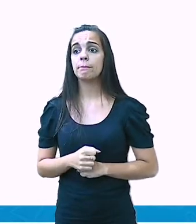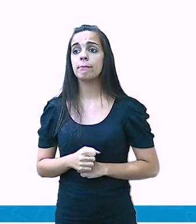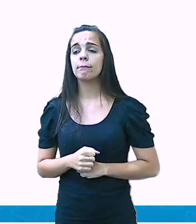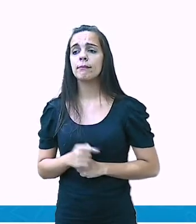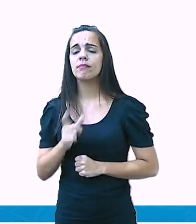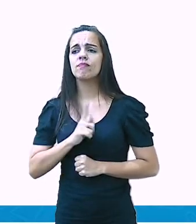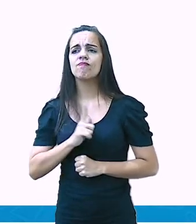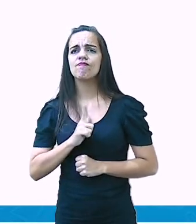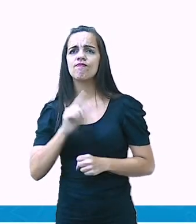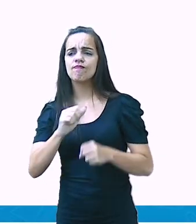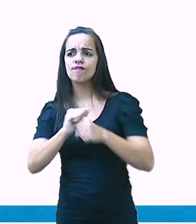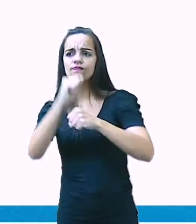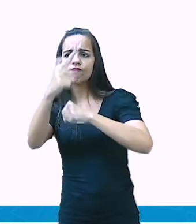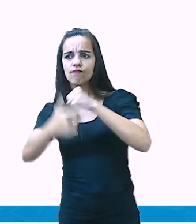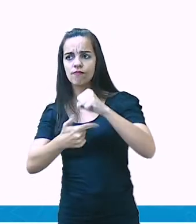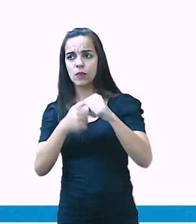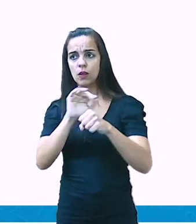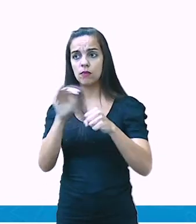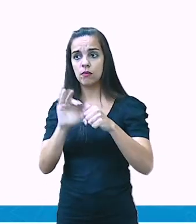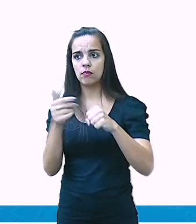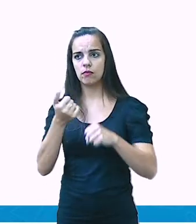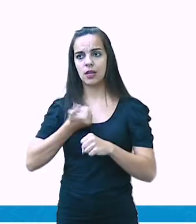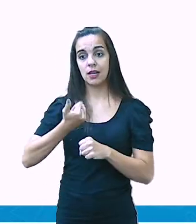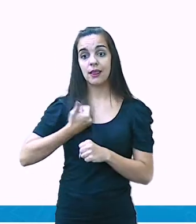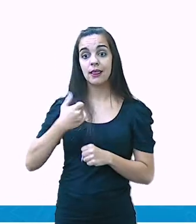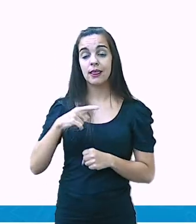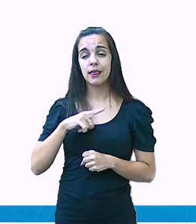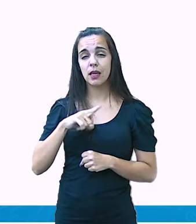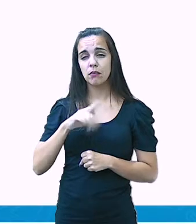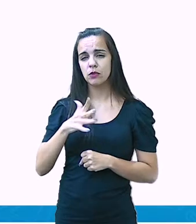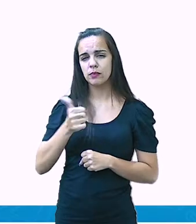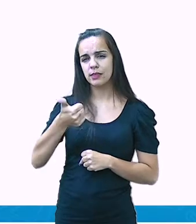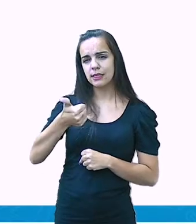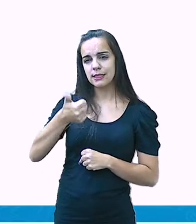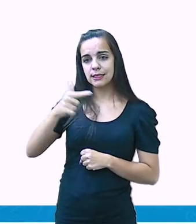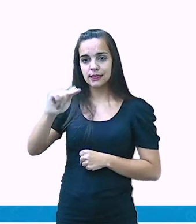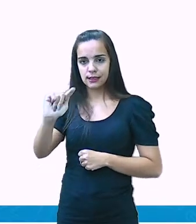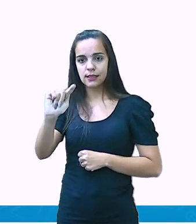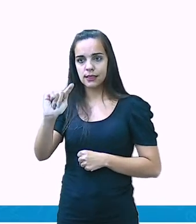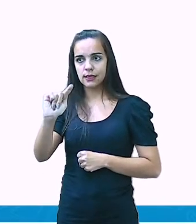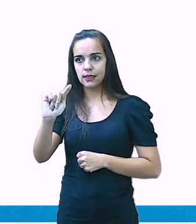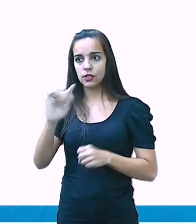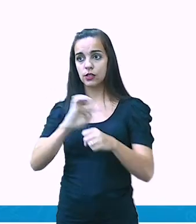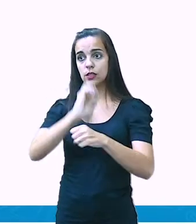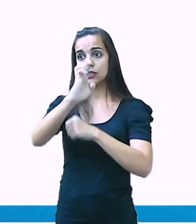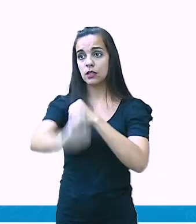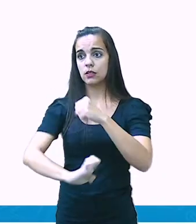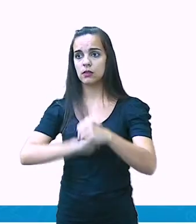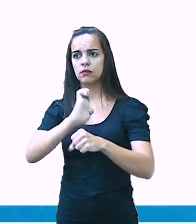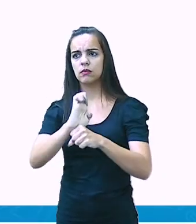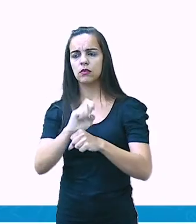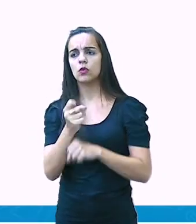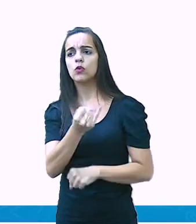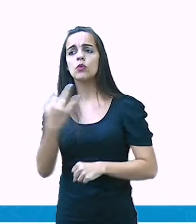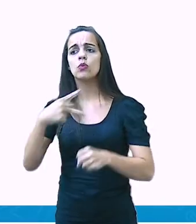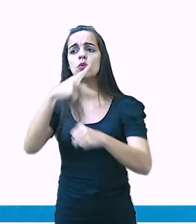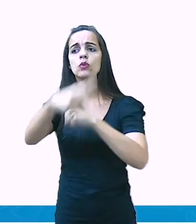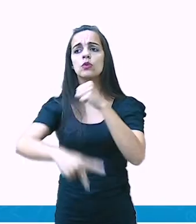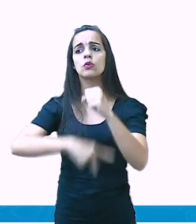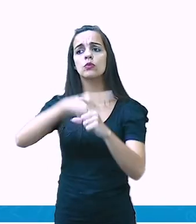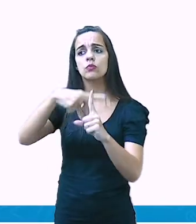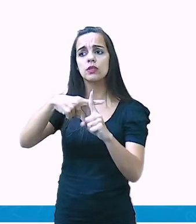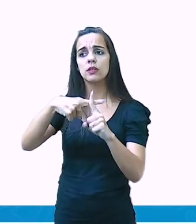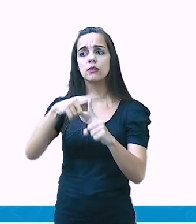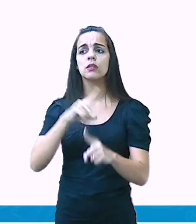tem 17 elétrons. Se átomo de cloro tem 17 elétrons, quantos prótons ele